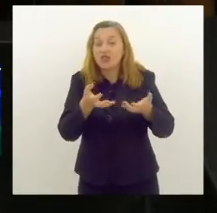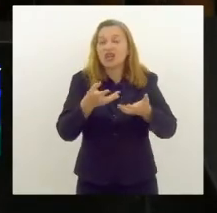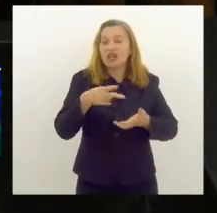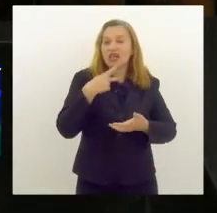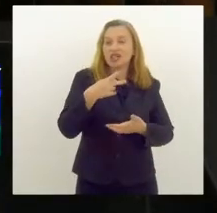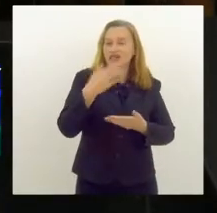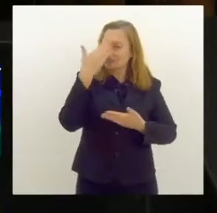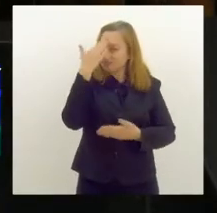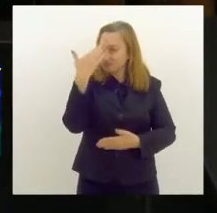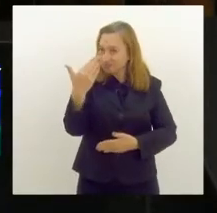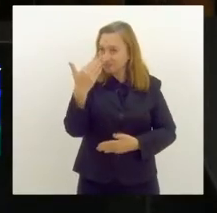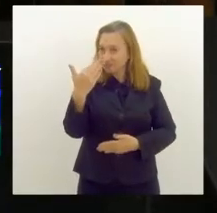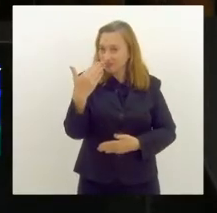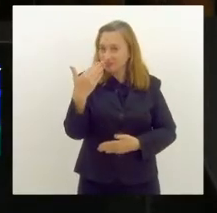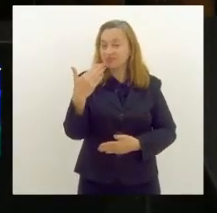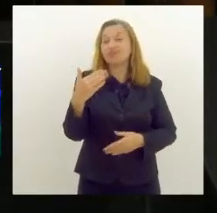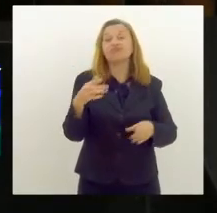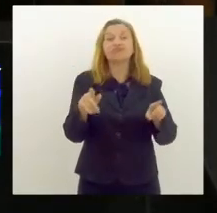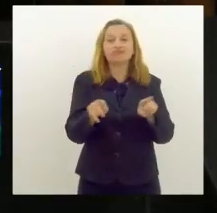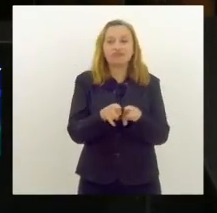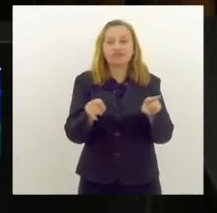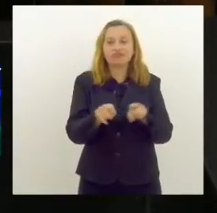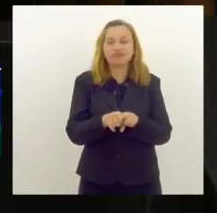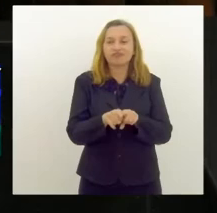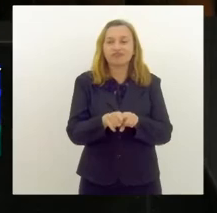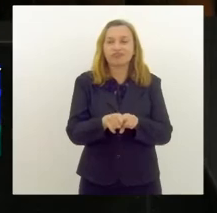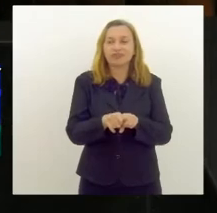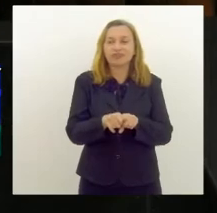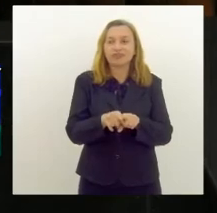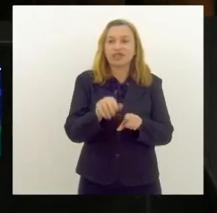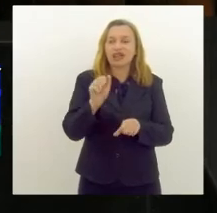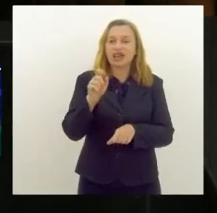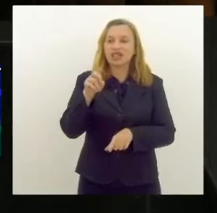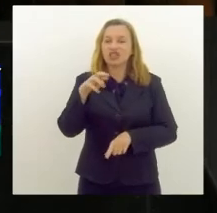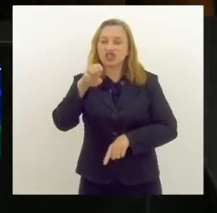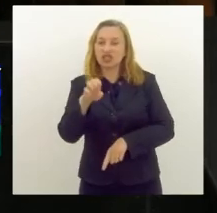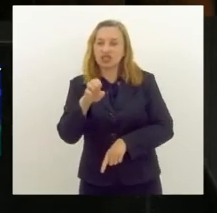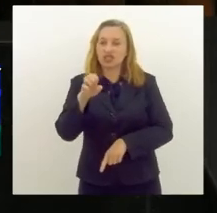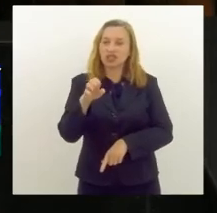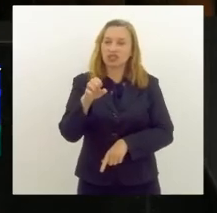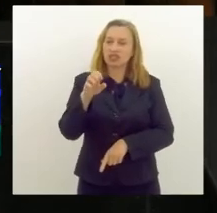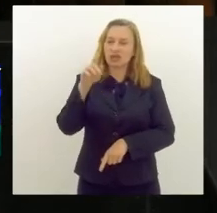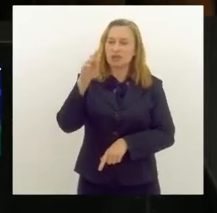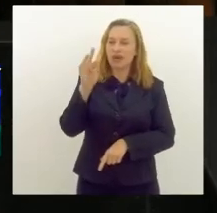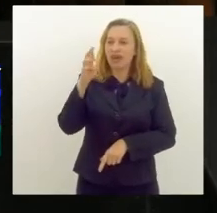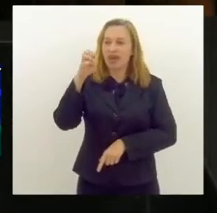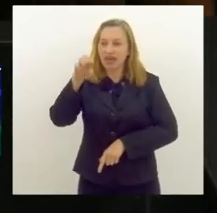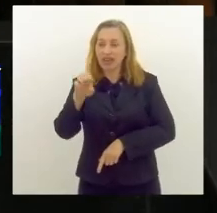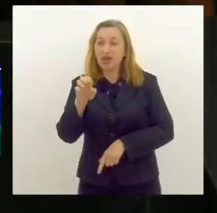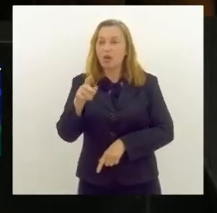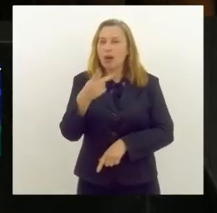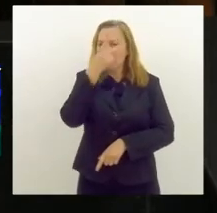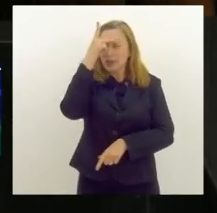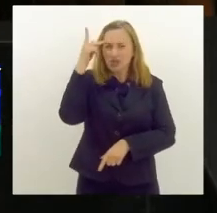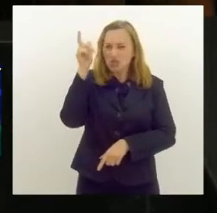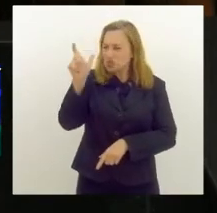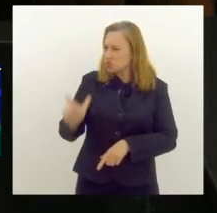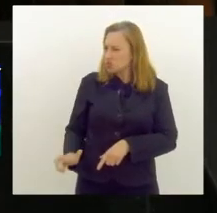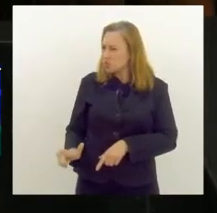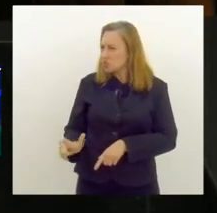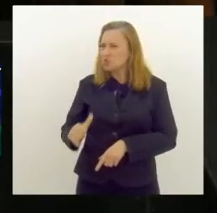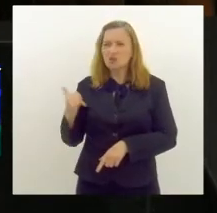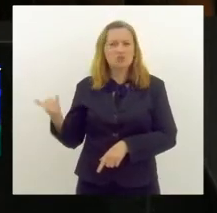fazer um agradecimento antemão também ao Alexandre Zibenberg, que foi uma pessoa, um ser